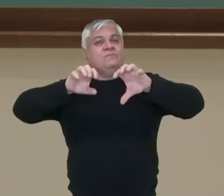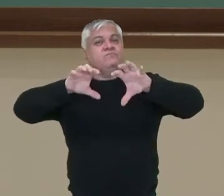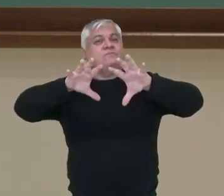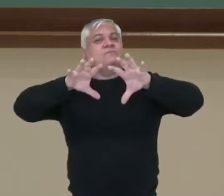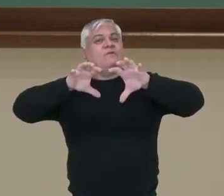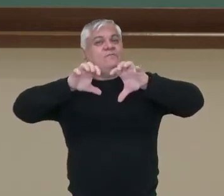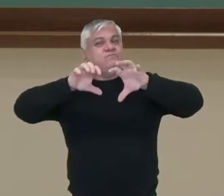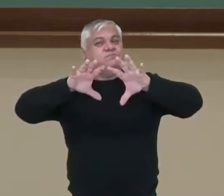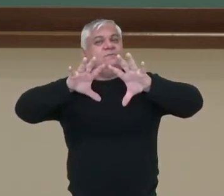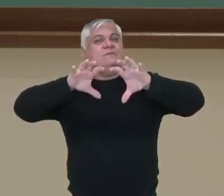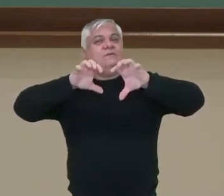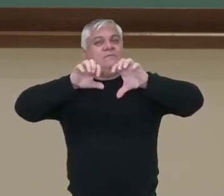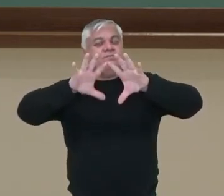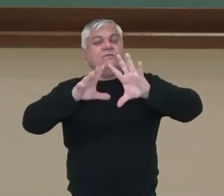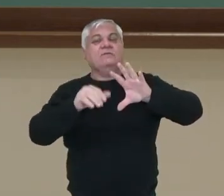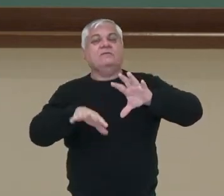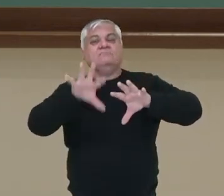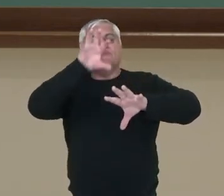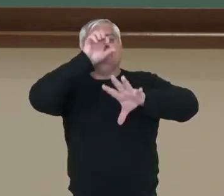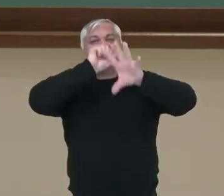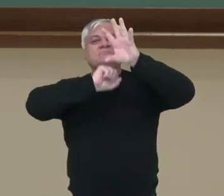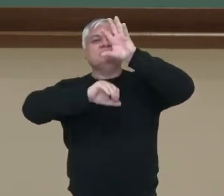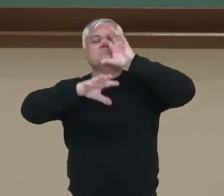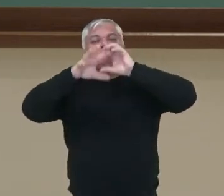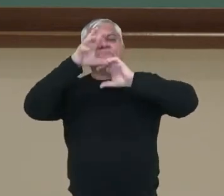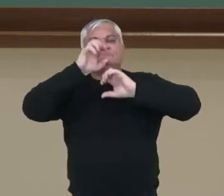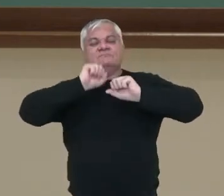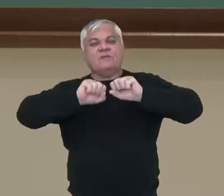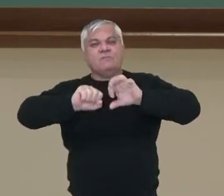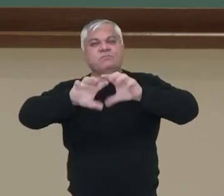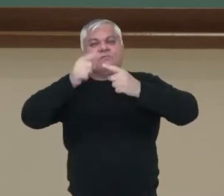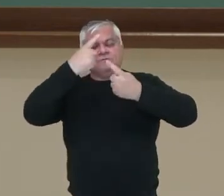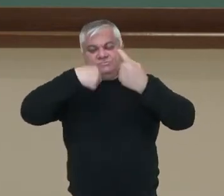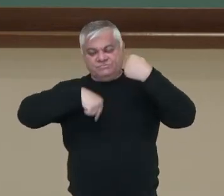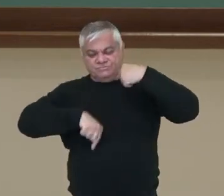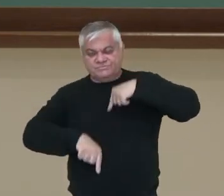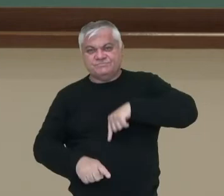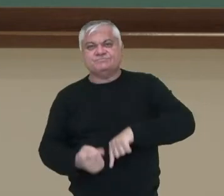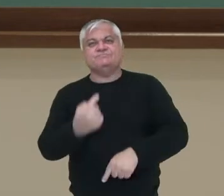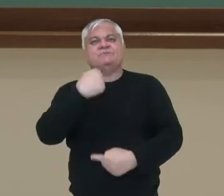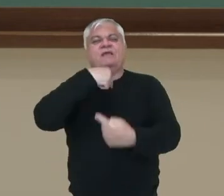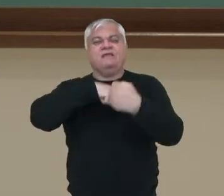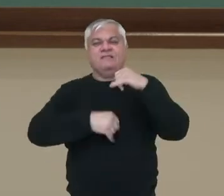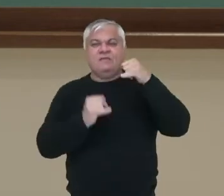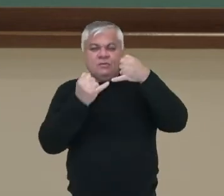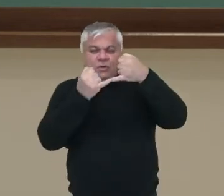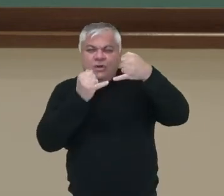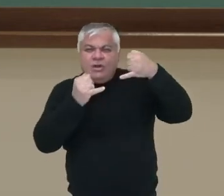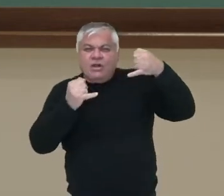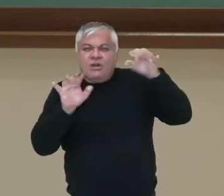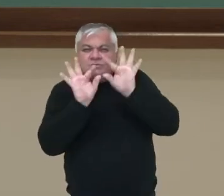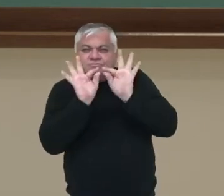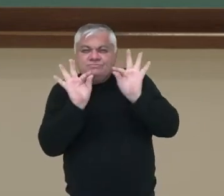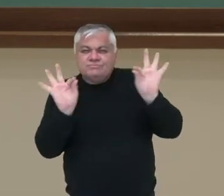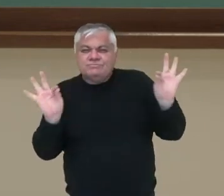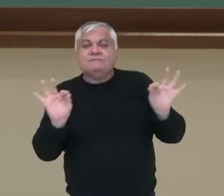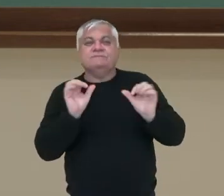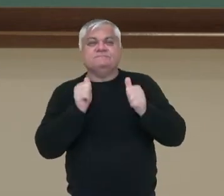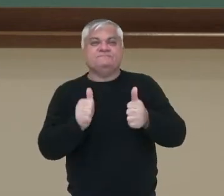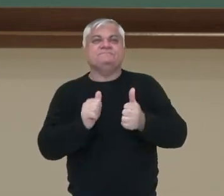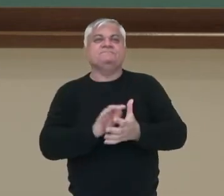vai permitir que o oxigênio da respiração entre na circulação sanguínea. Então, são vasos de menor calibre. Ok?